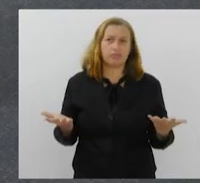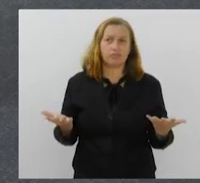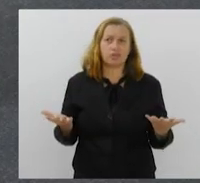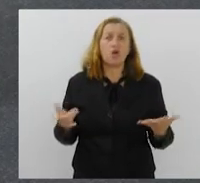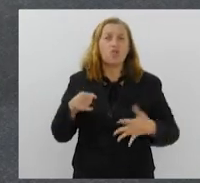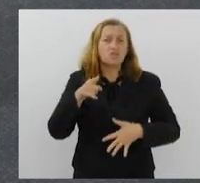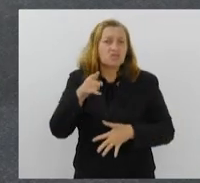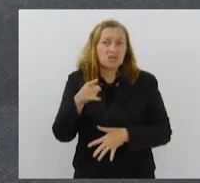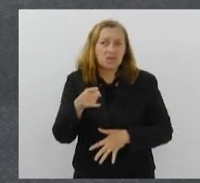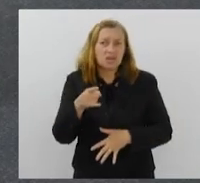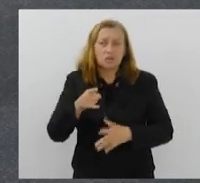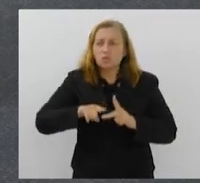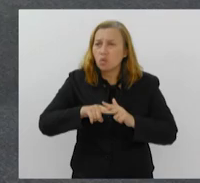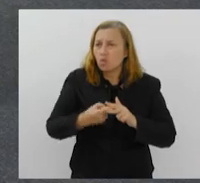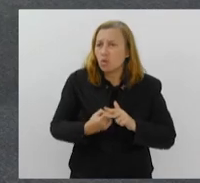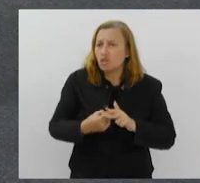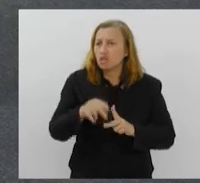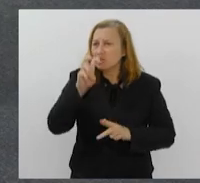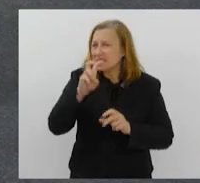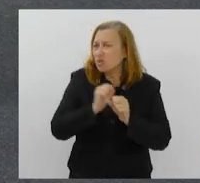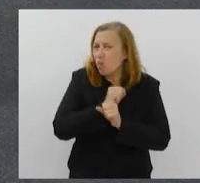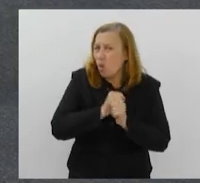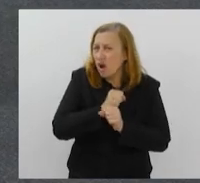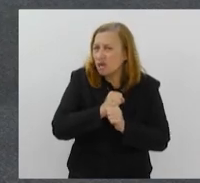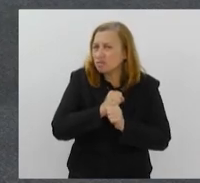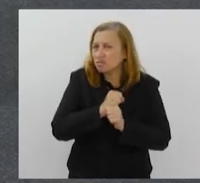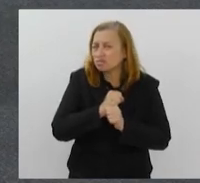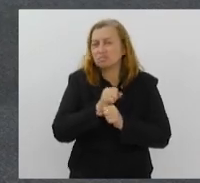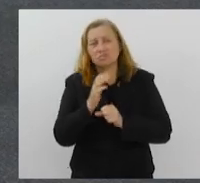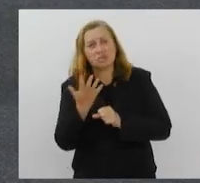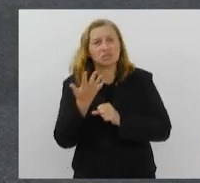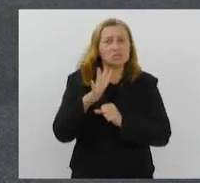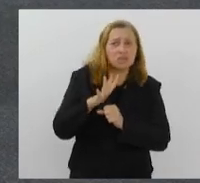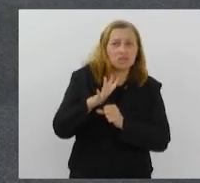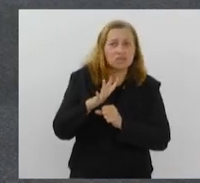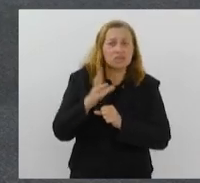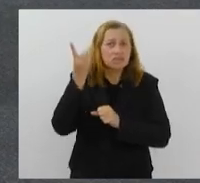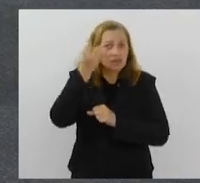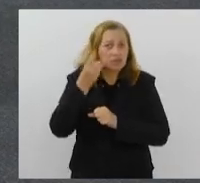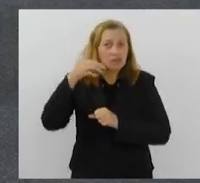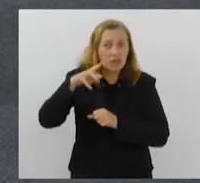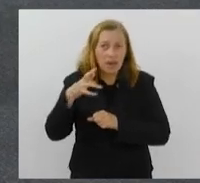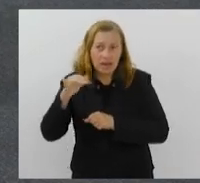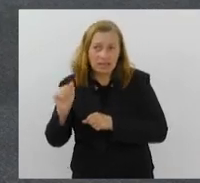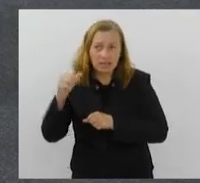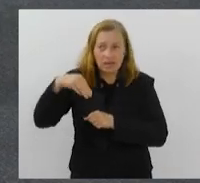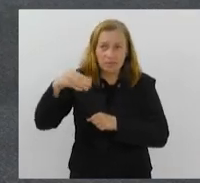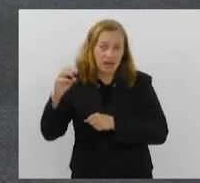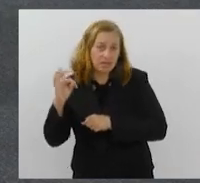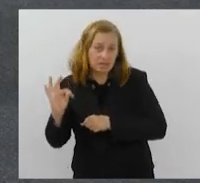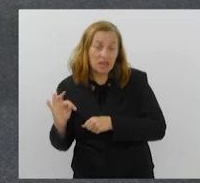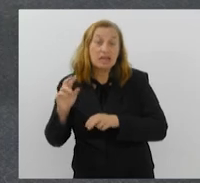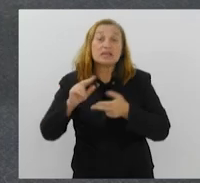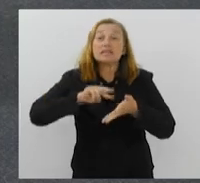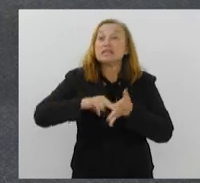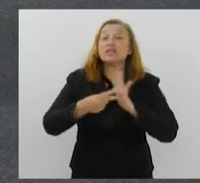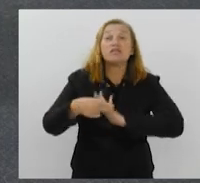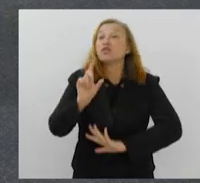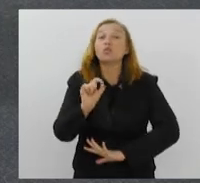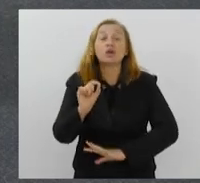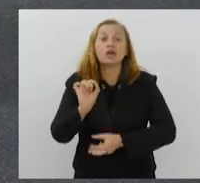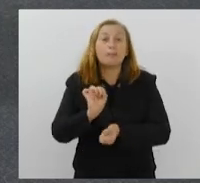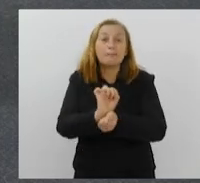dizer, você não corrigir por 5 anos alguma coisa, deputada Marina do MST, significa